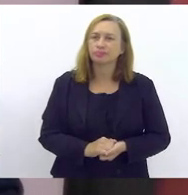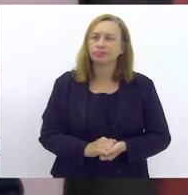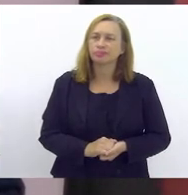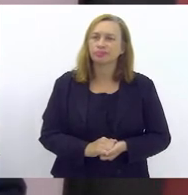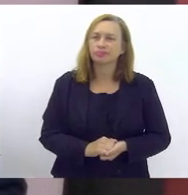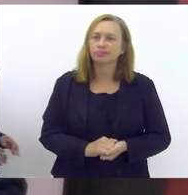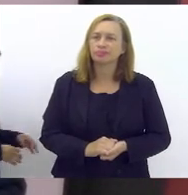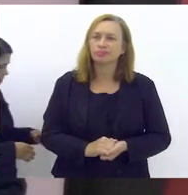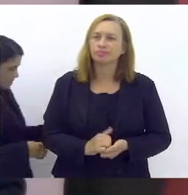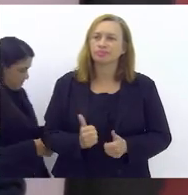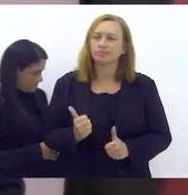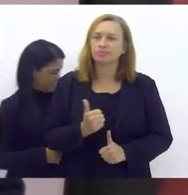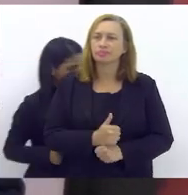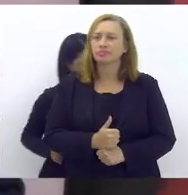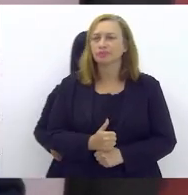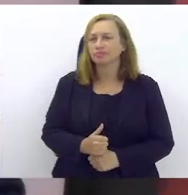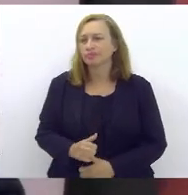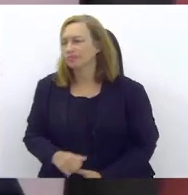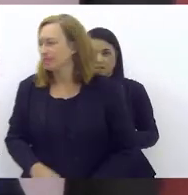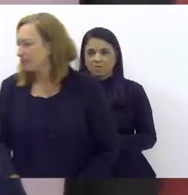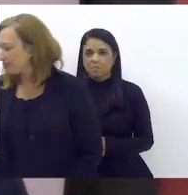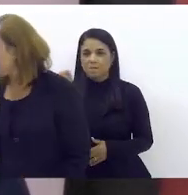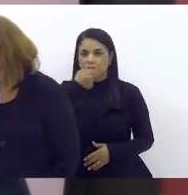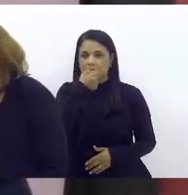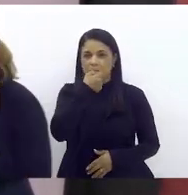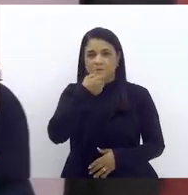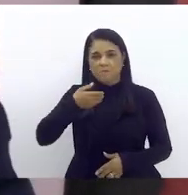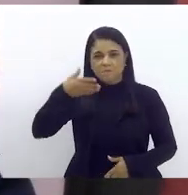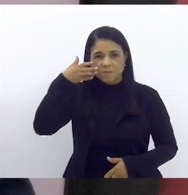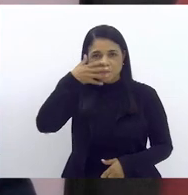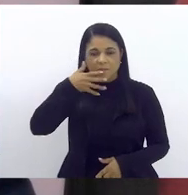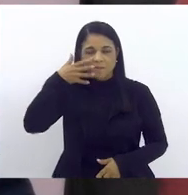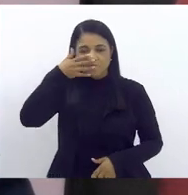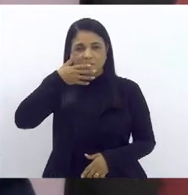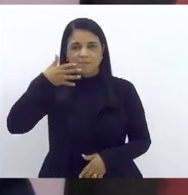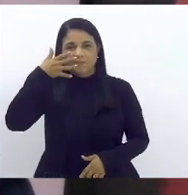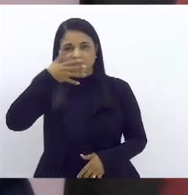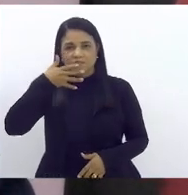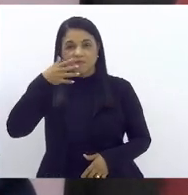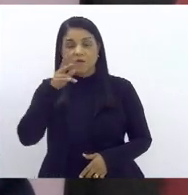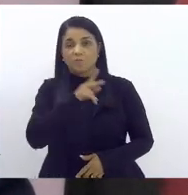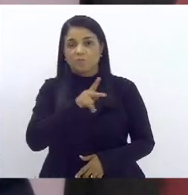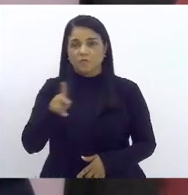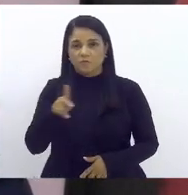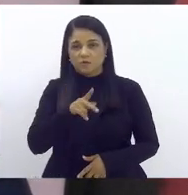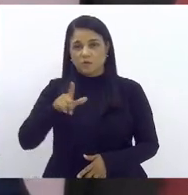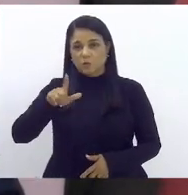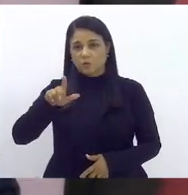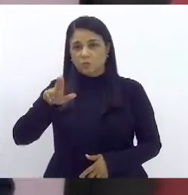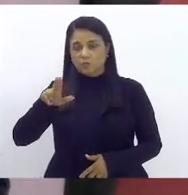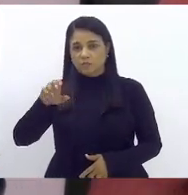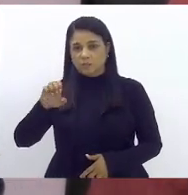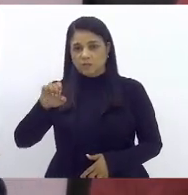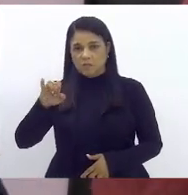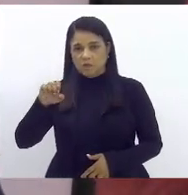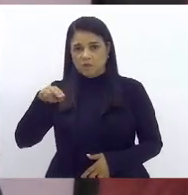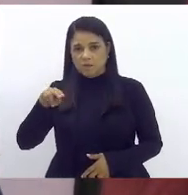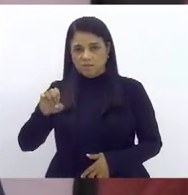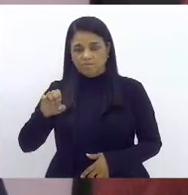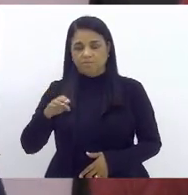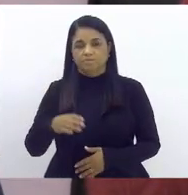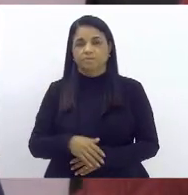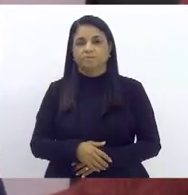vai passar a palavra para a professora Luciene Cavalcante.